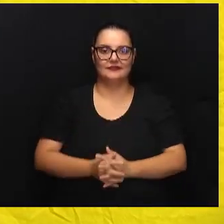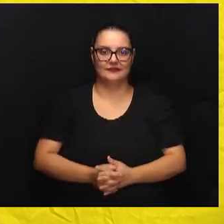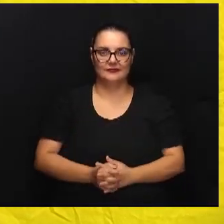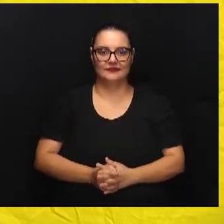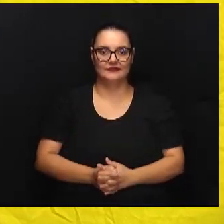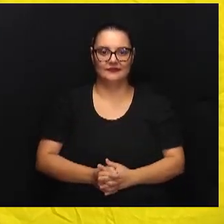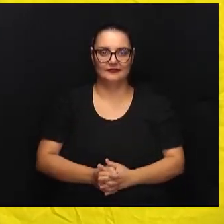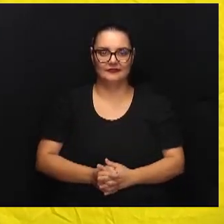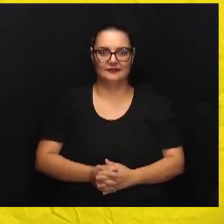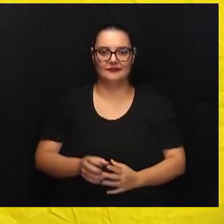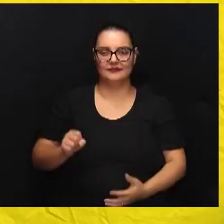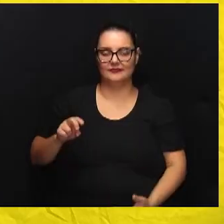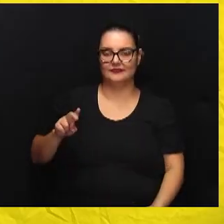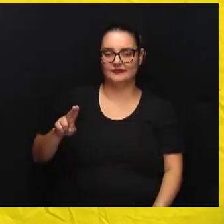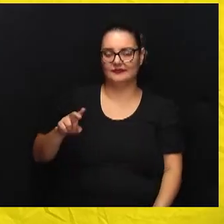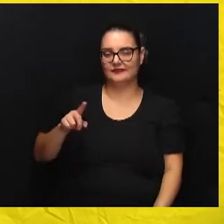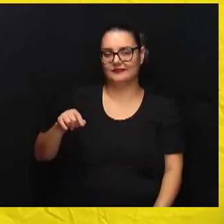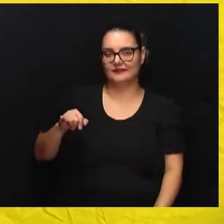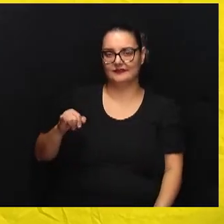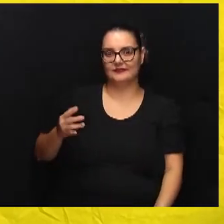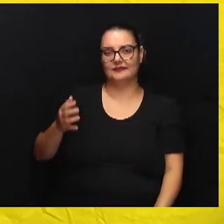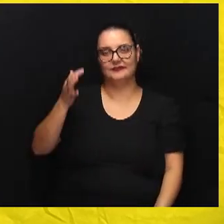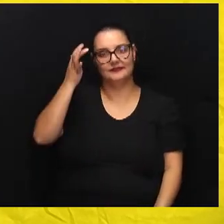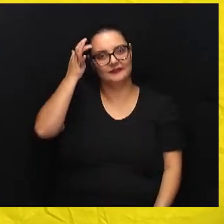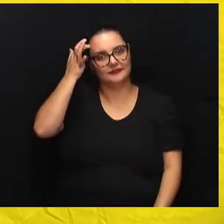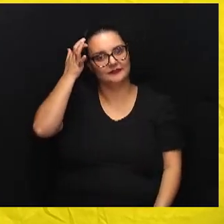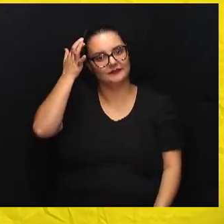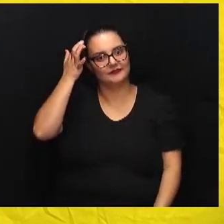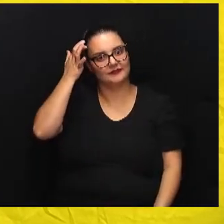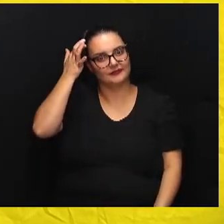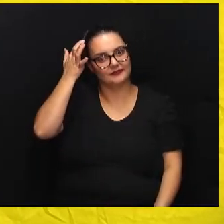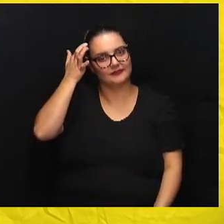primeira parada, né? A Suzy